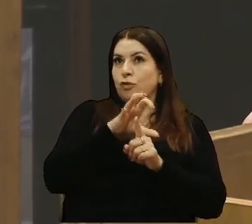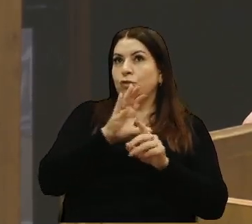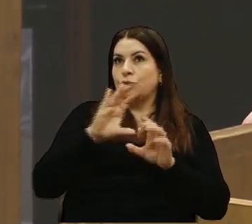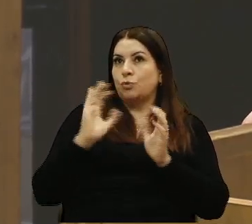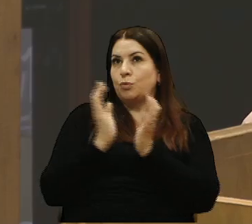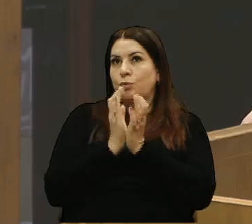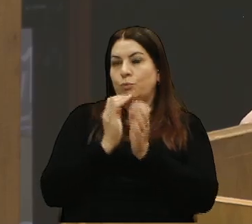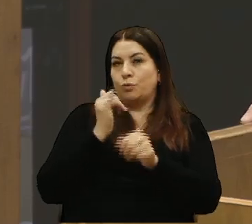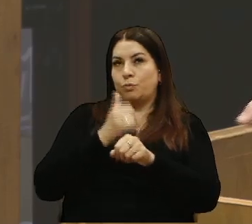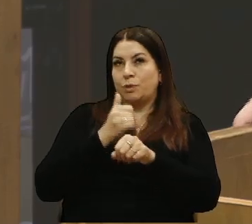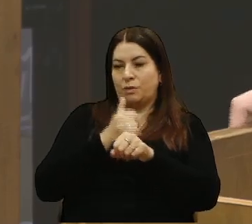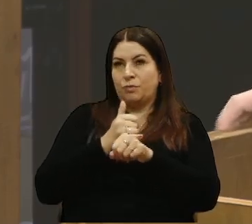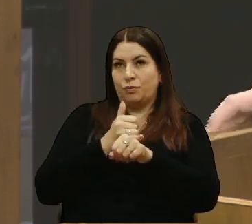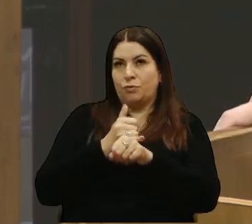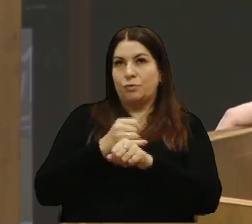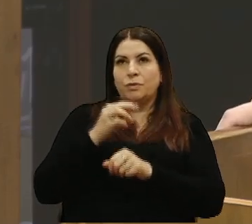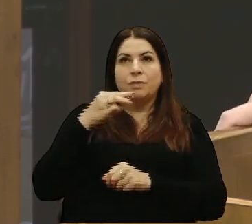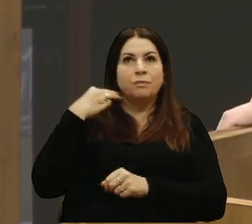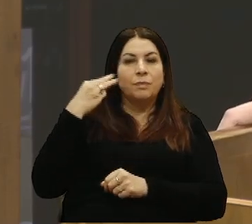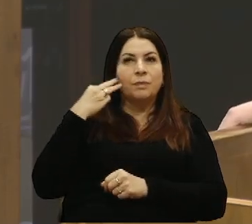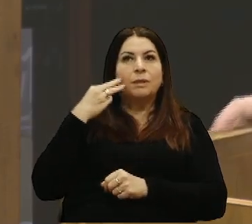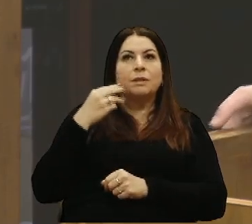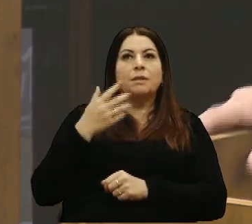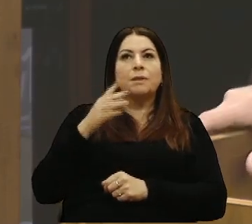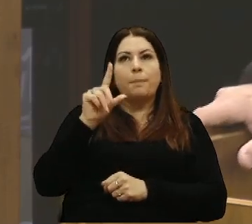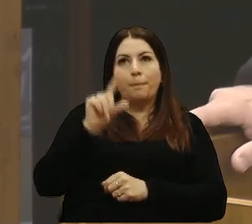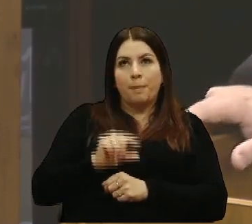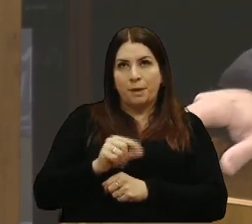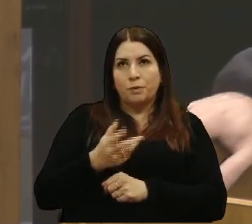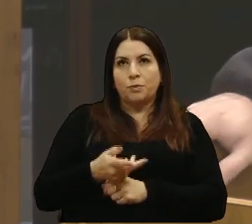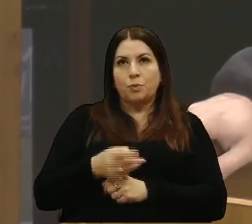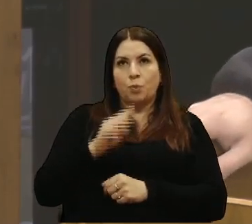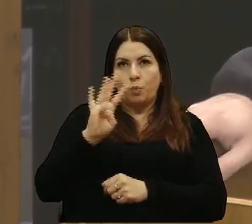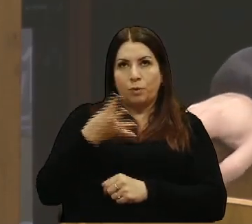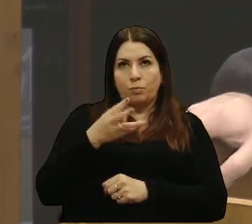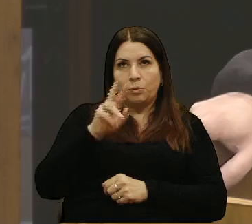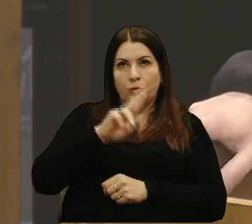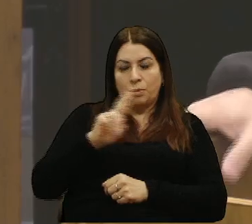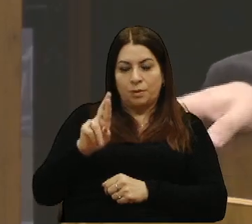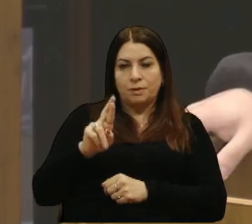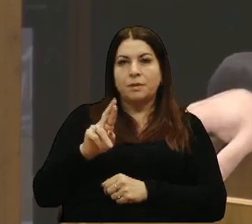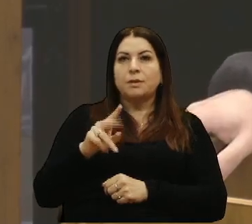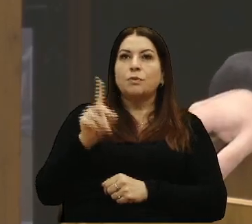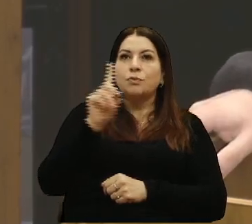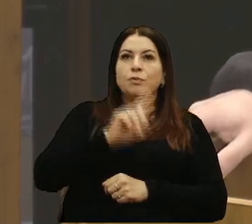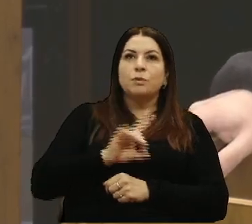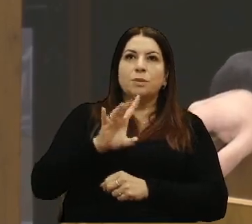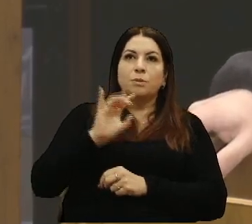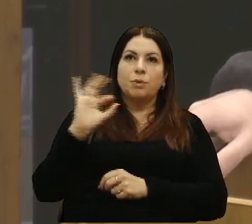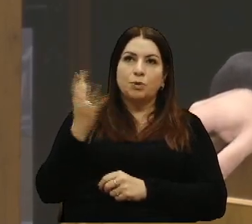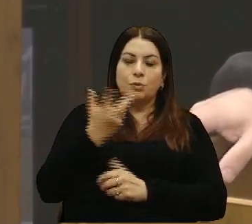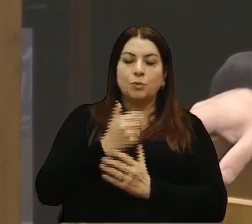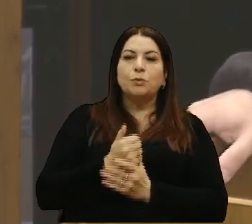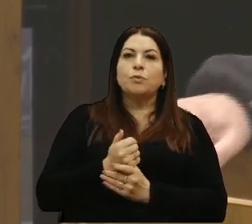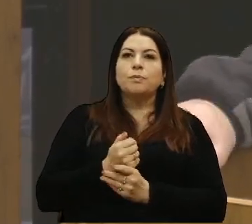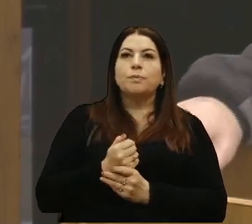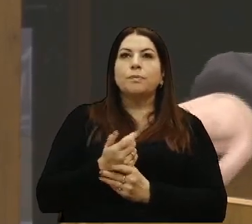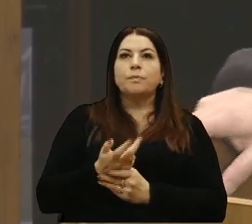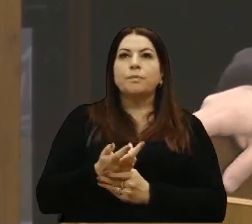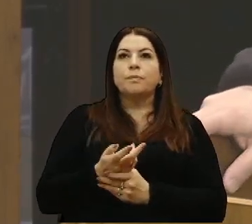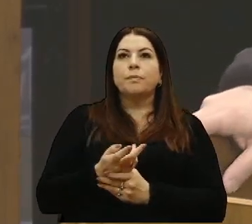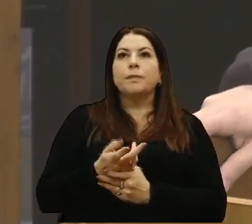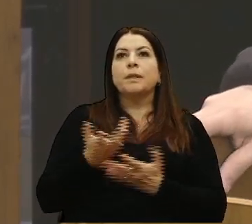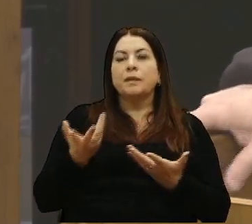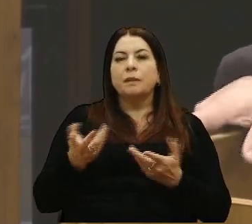categoria de metalúrgicos, vereadora Marisol, que, em suma, ganham menos de R$ 4.000. Então, é um dia especial para todos nós. Mas, presidente, em números,